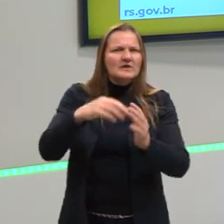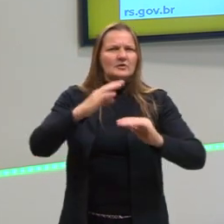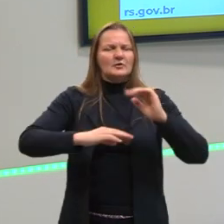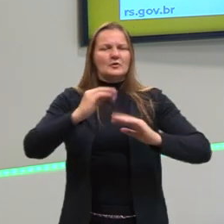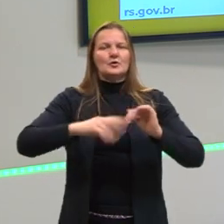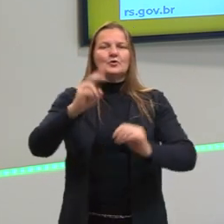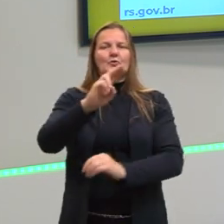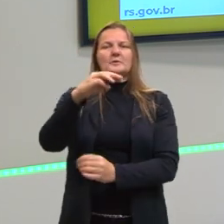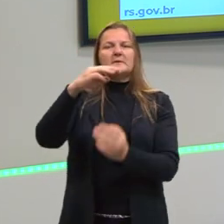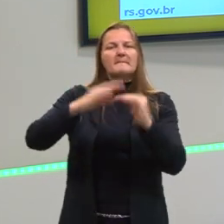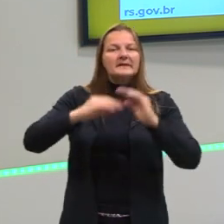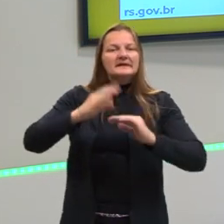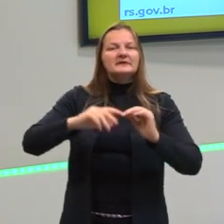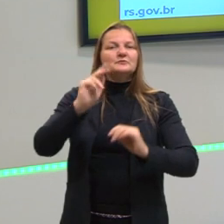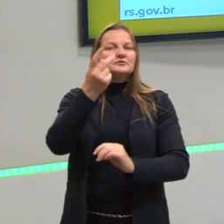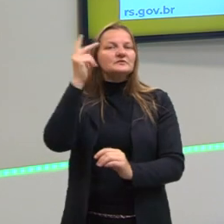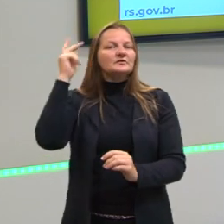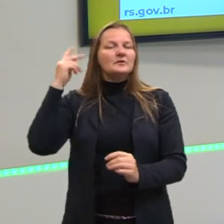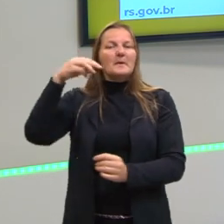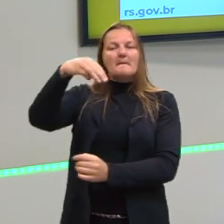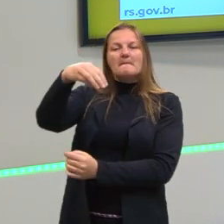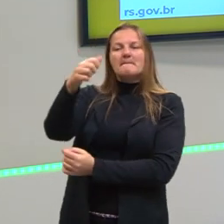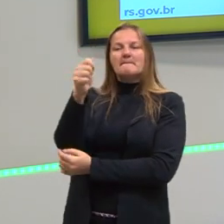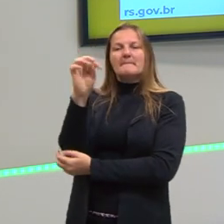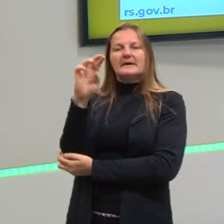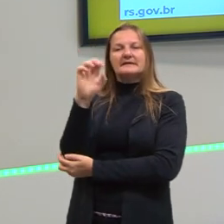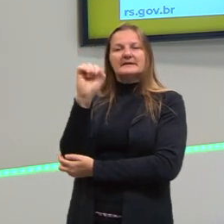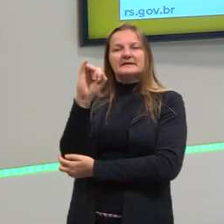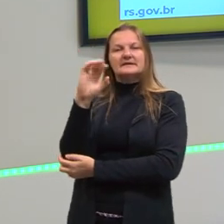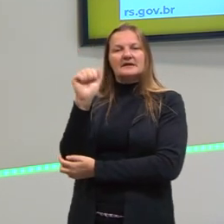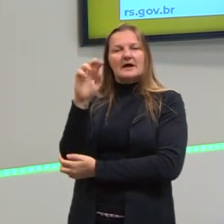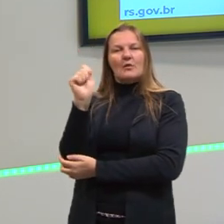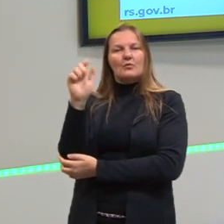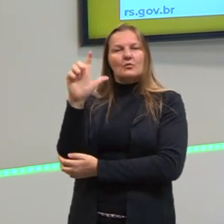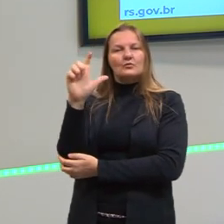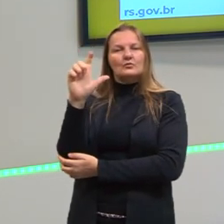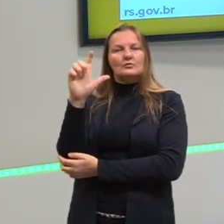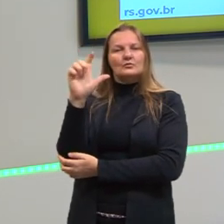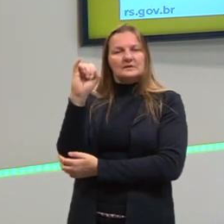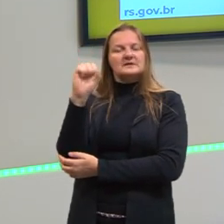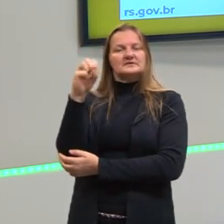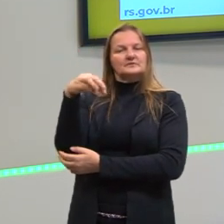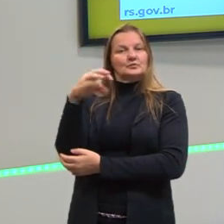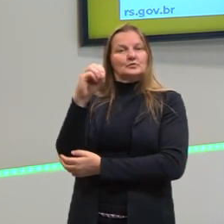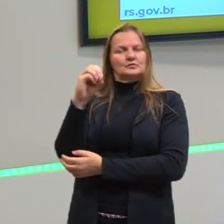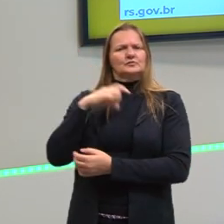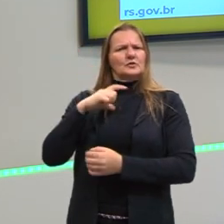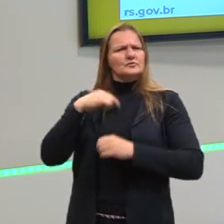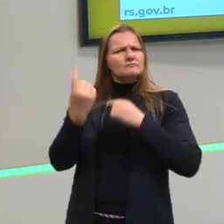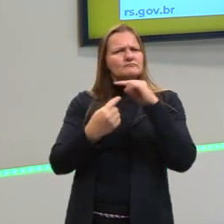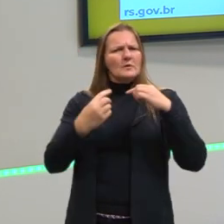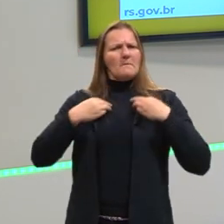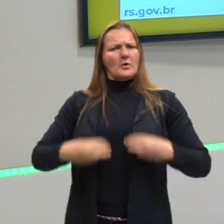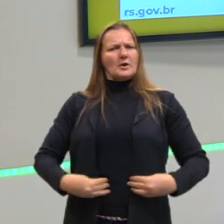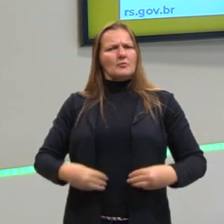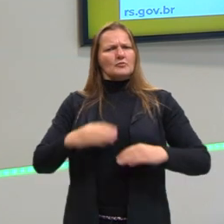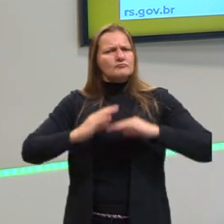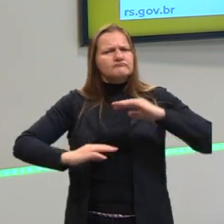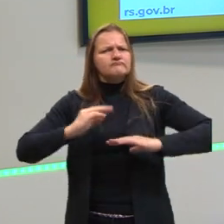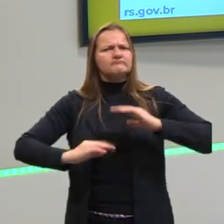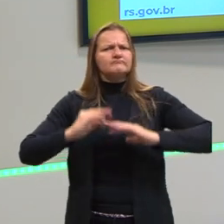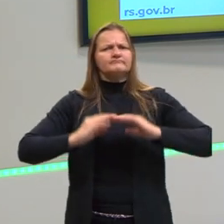materialismo histórico e materialismo as nossas ideias as nossas a nossa Constituição a nossa moral é